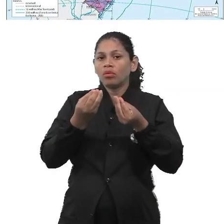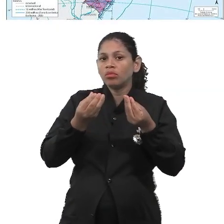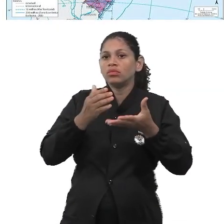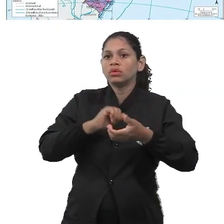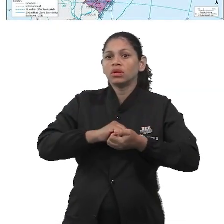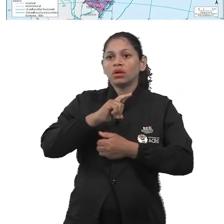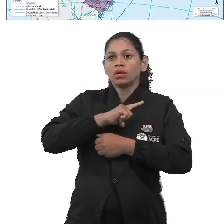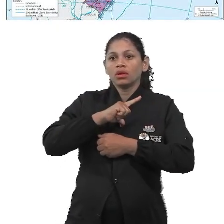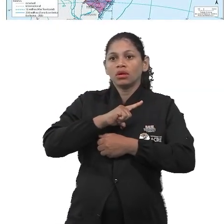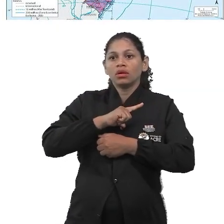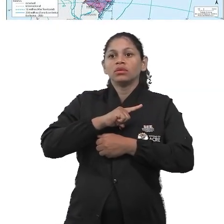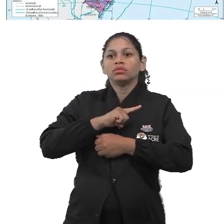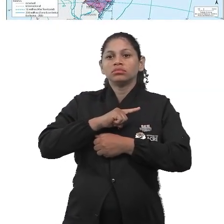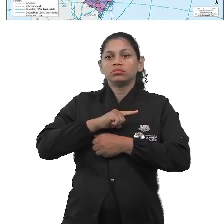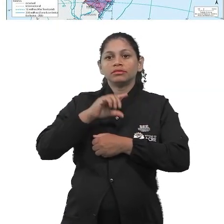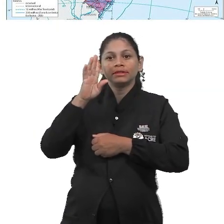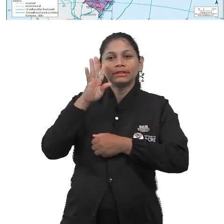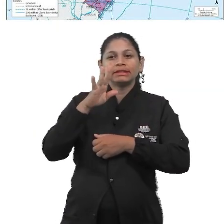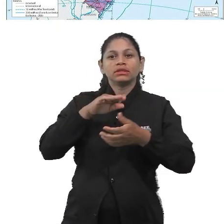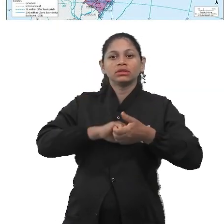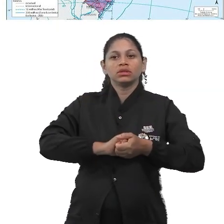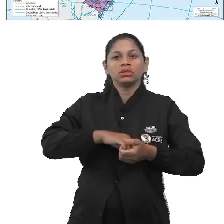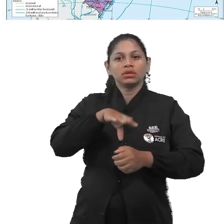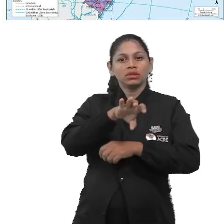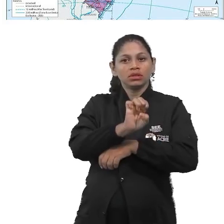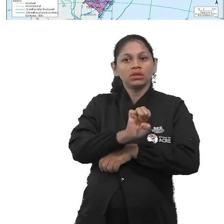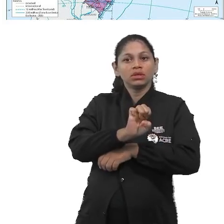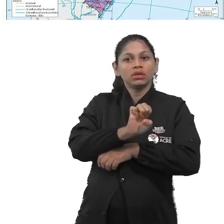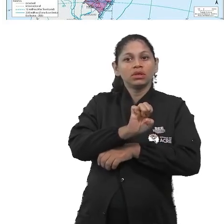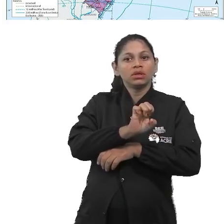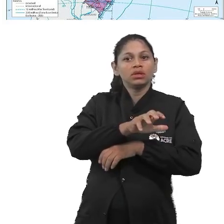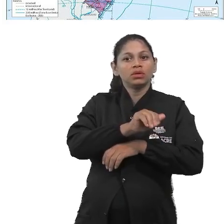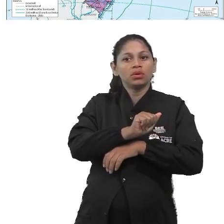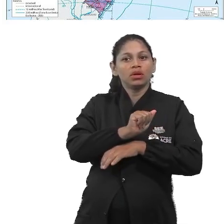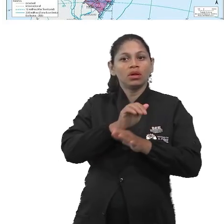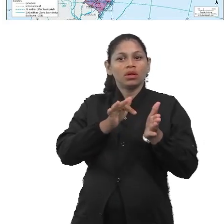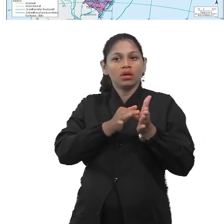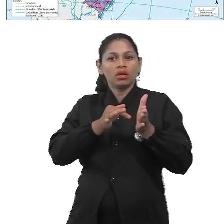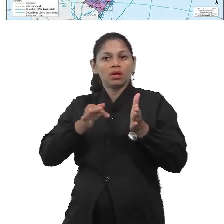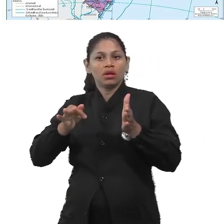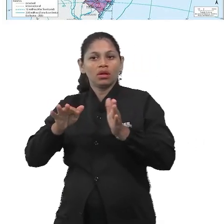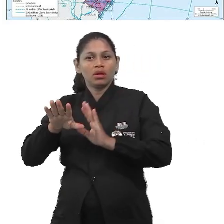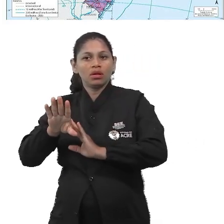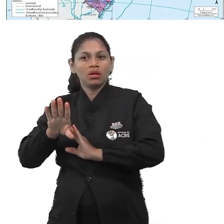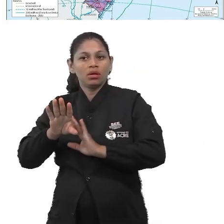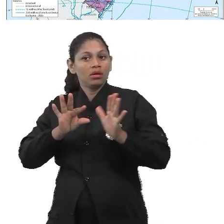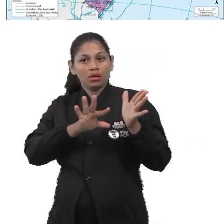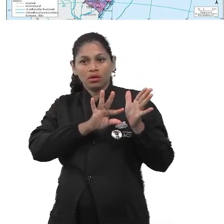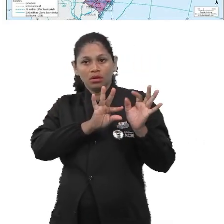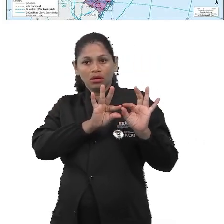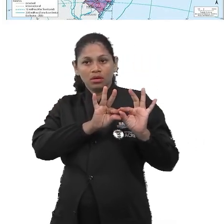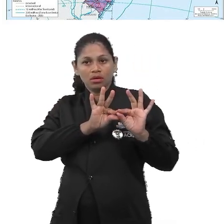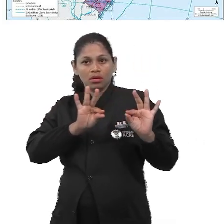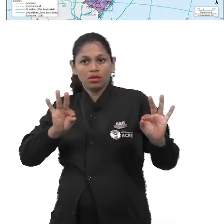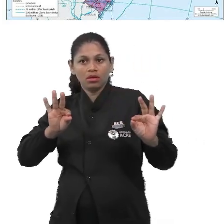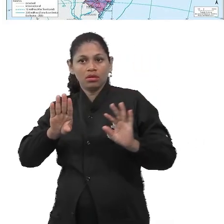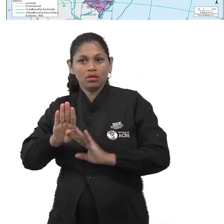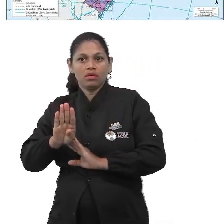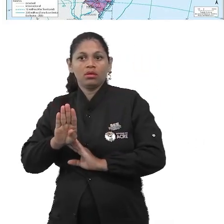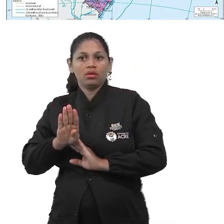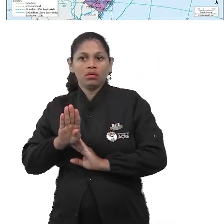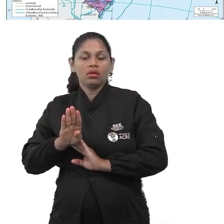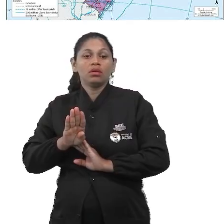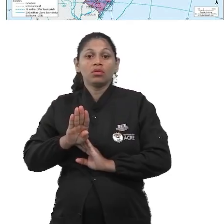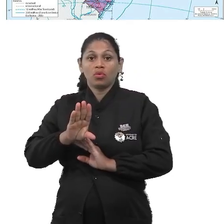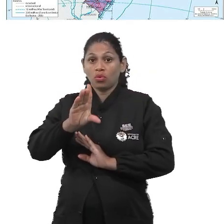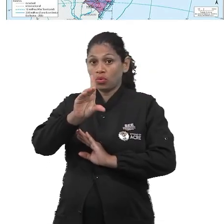tenho aqui, a ideia de uma escala de um ponto A a um ponto B, você vai usar a ideia do desenho, que é a distância